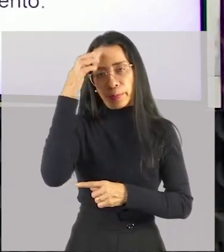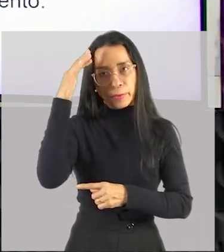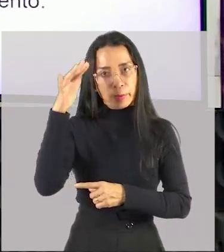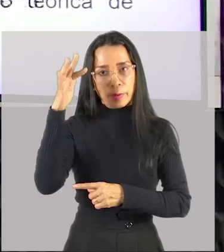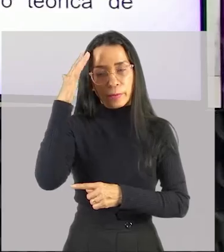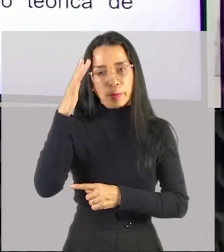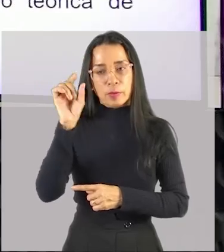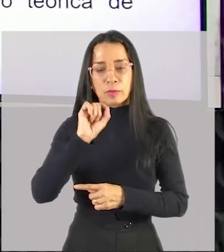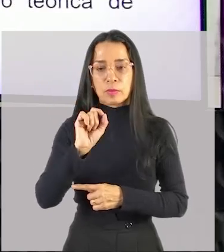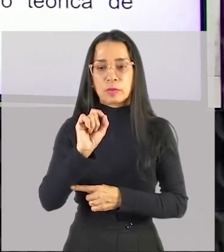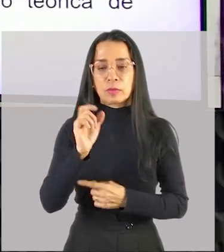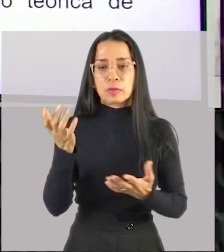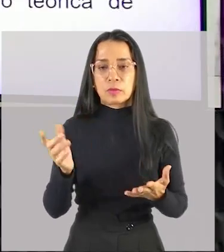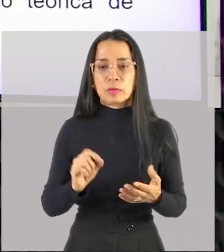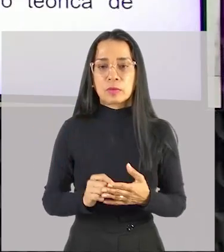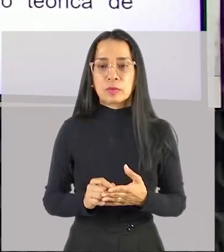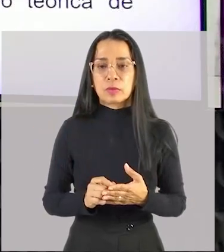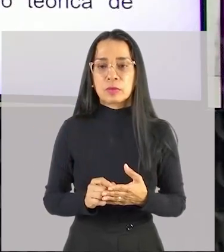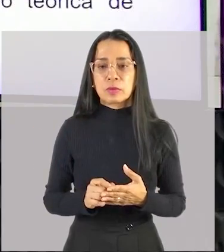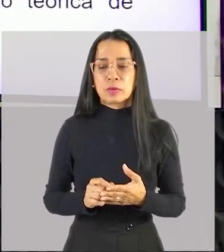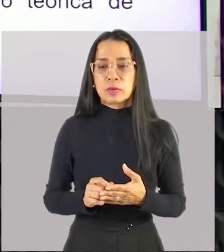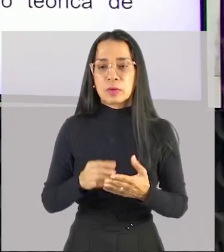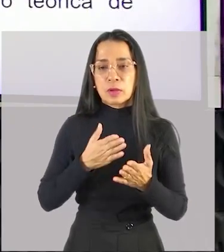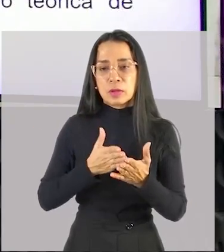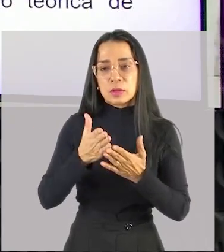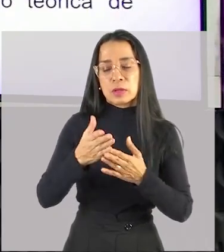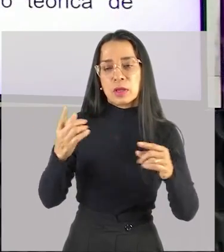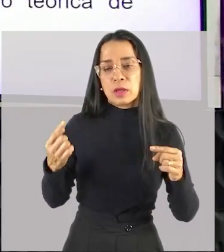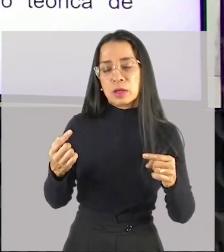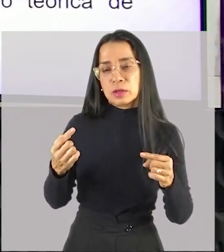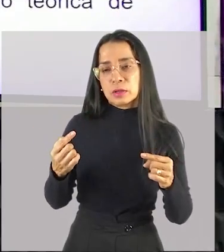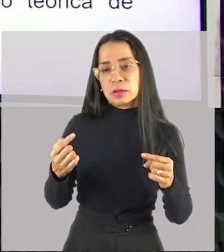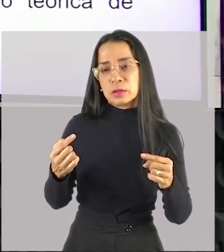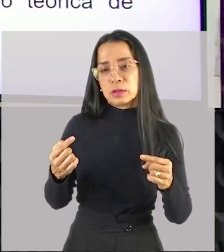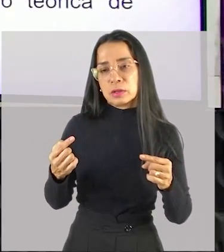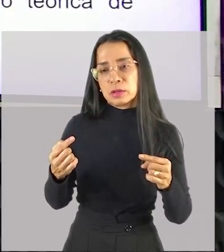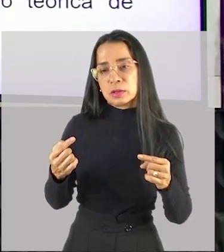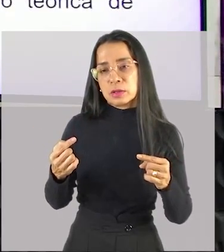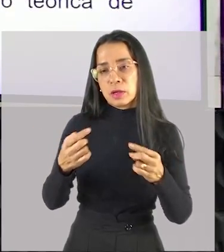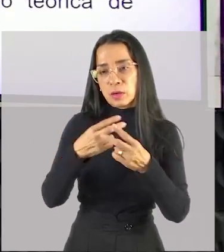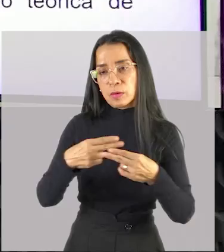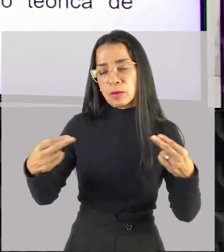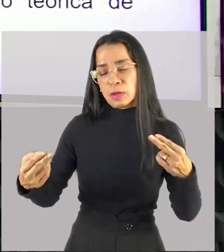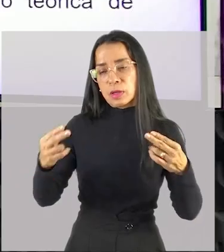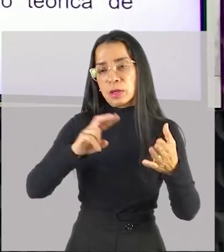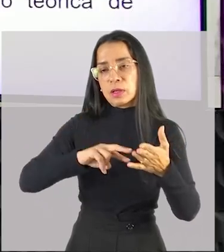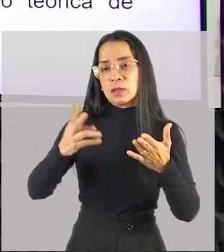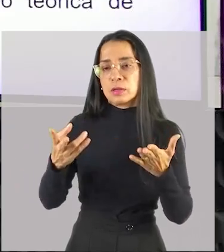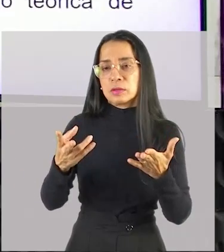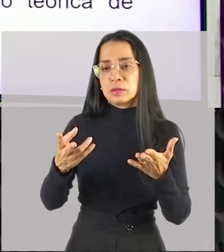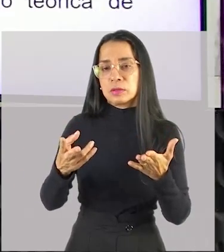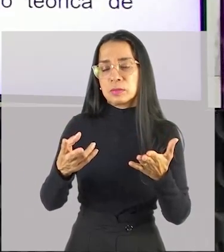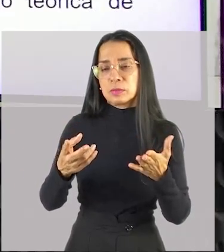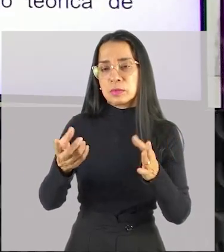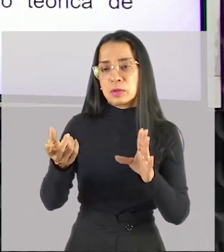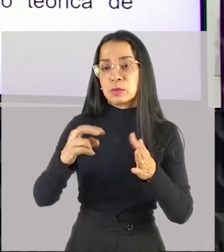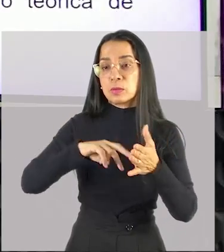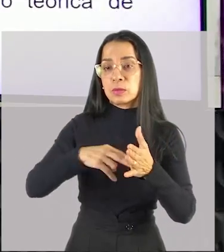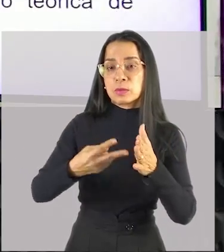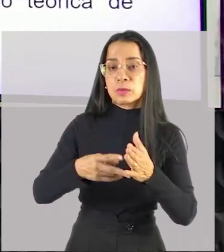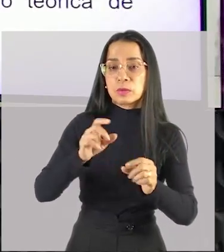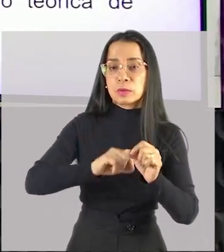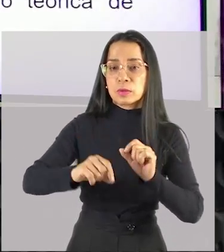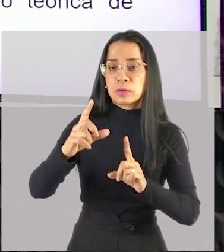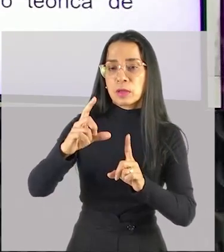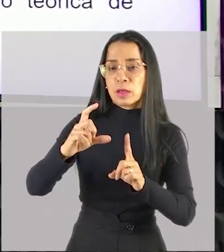pensamento. De onde se segue o objeto designado pela palavra Deus, que